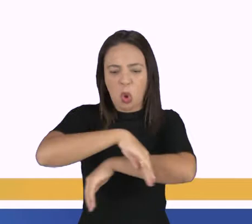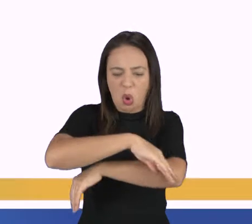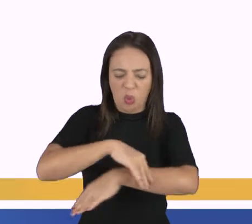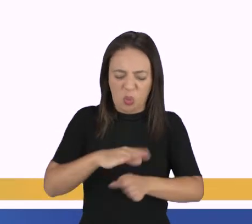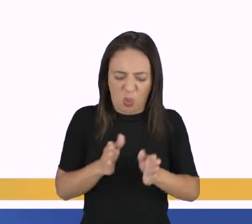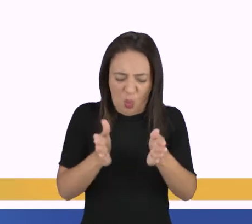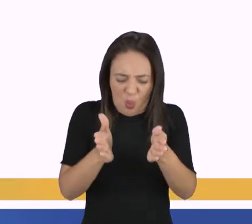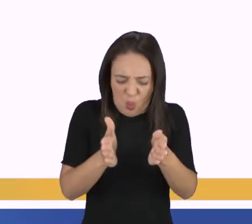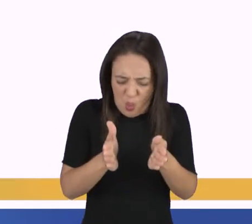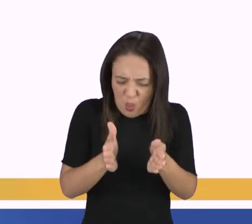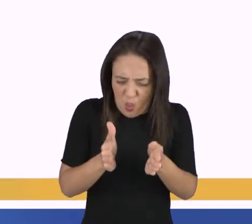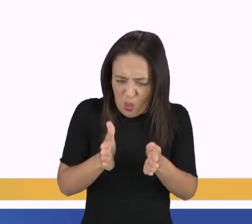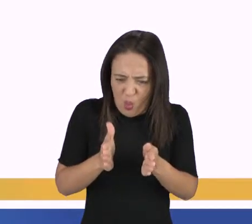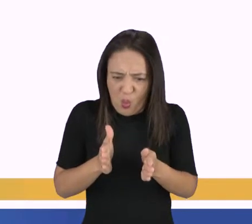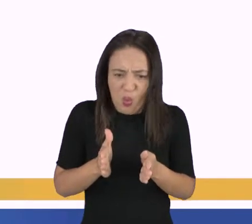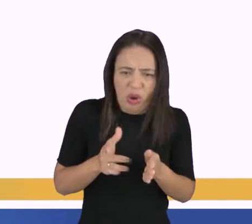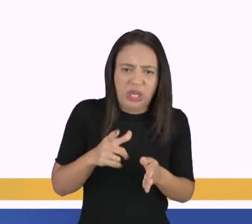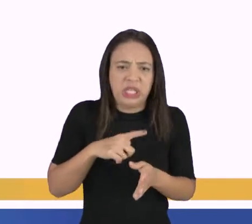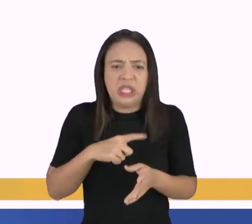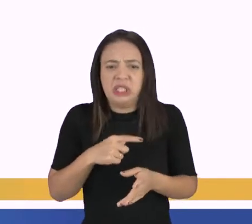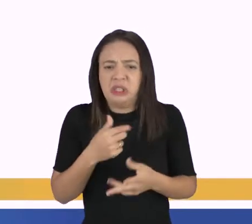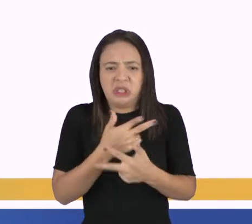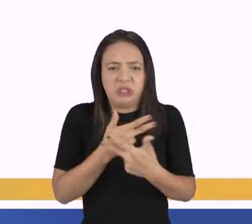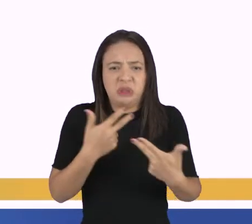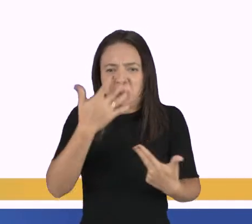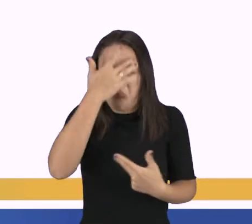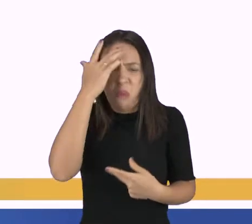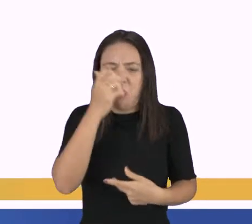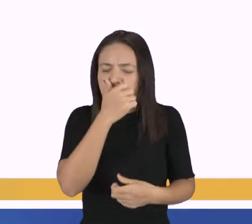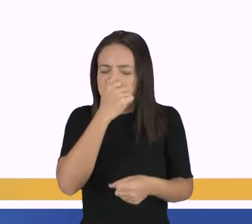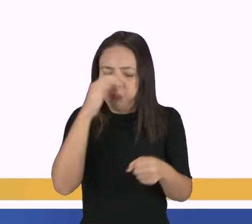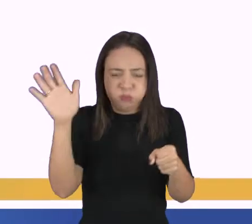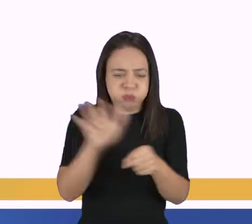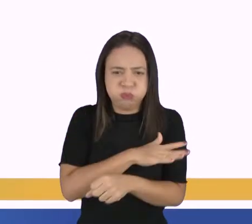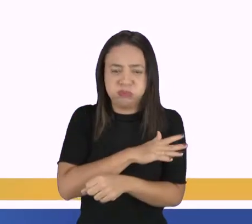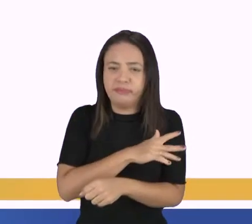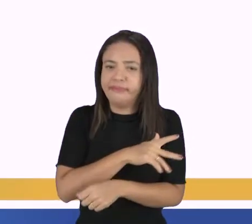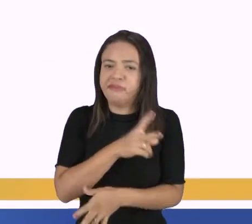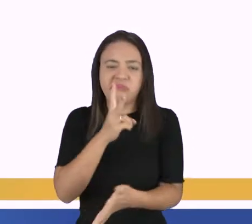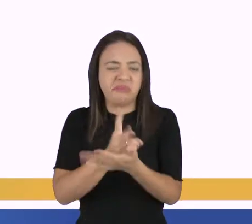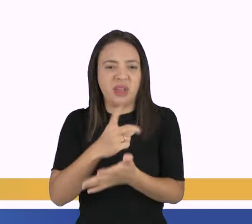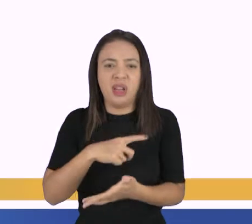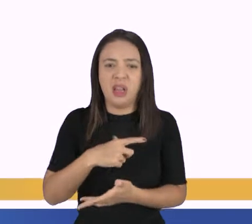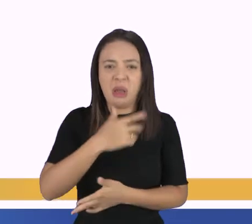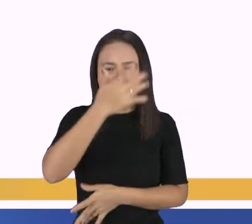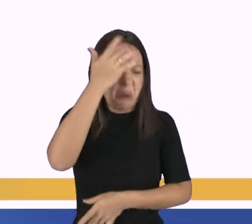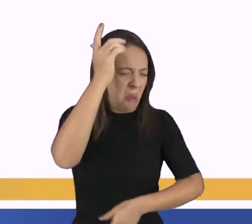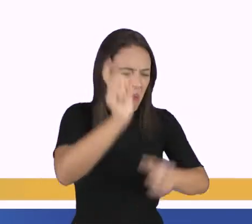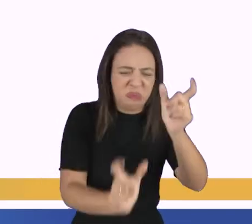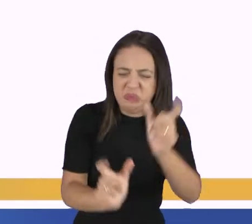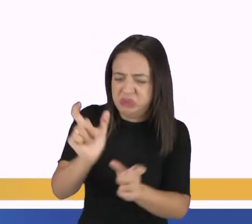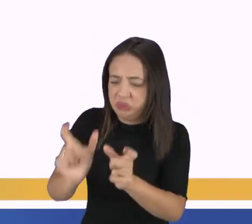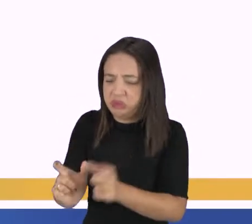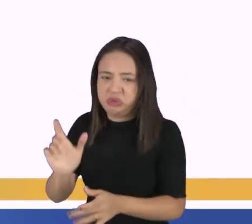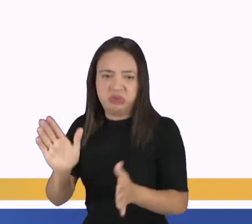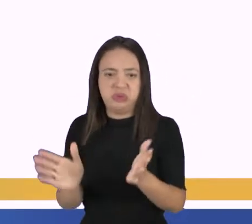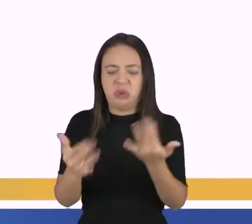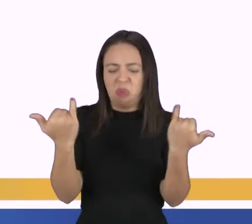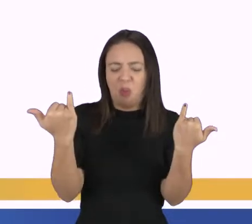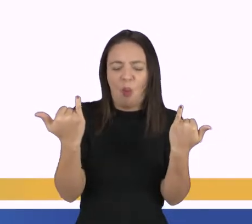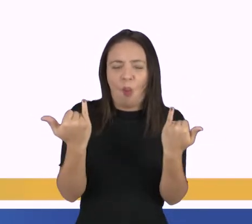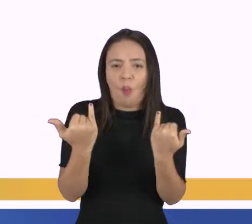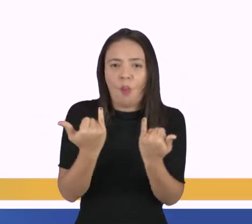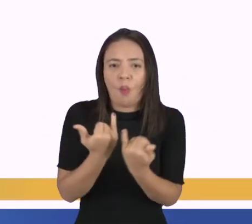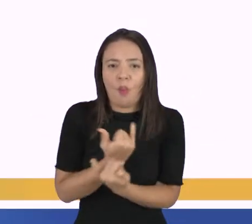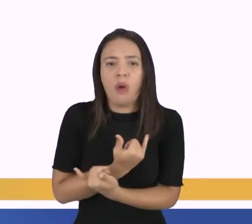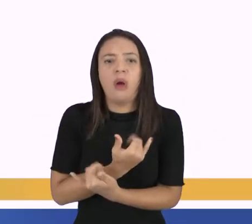populosas, onde a cada passo se encontravam homens e mulheres acabados pela miséria